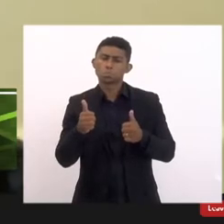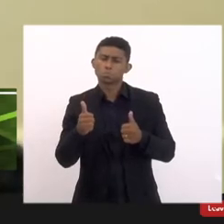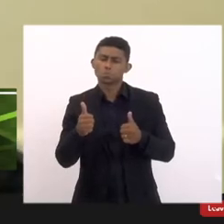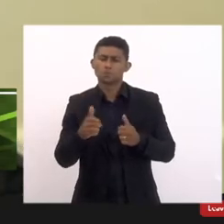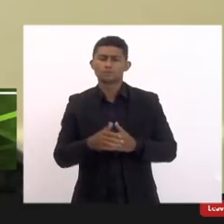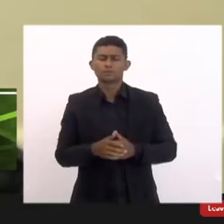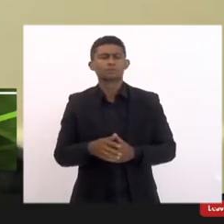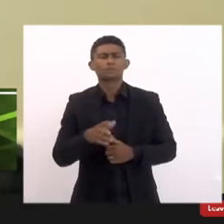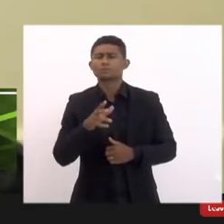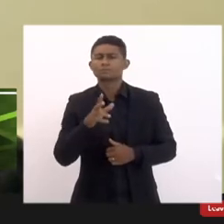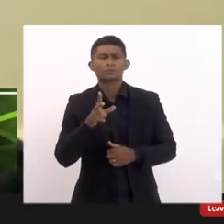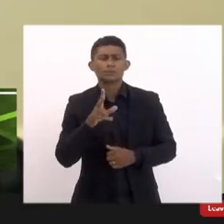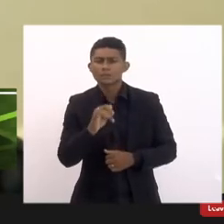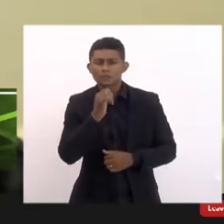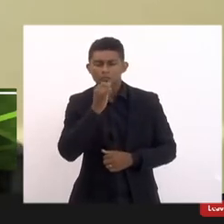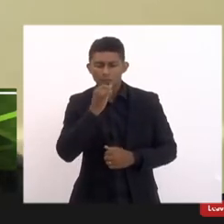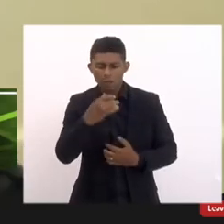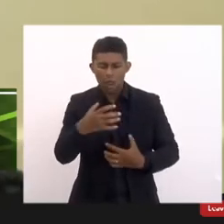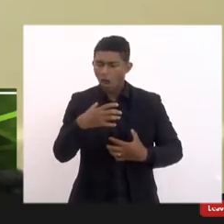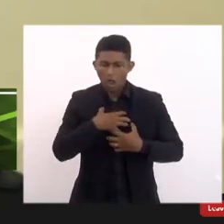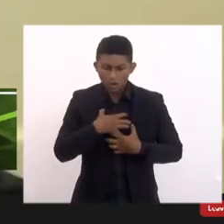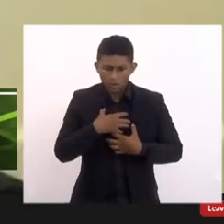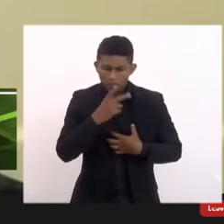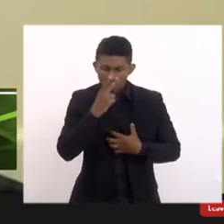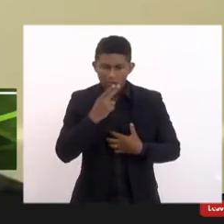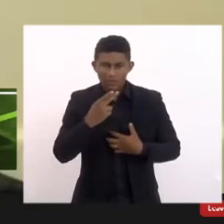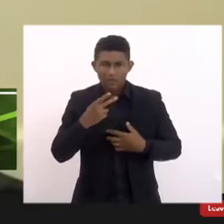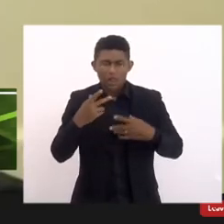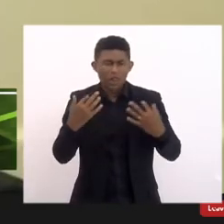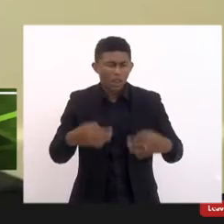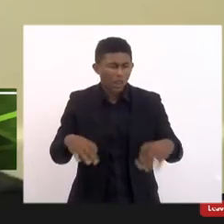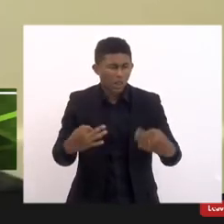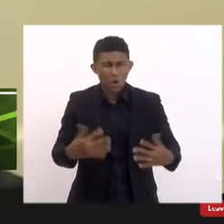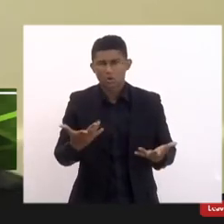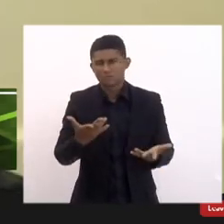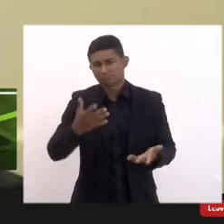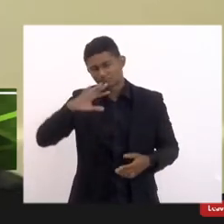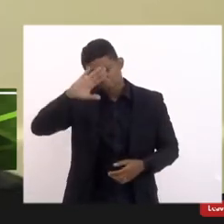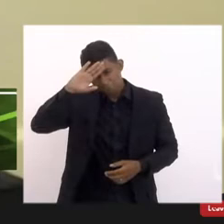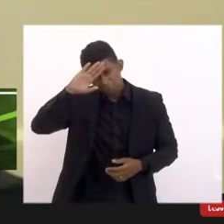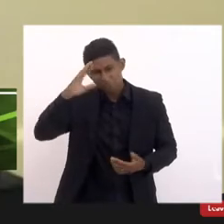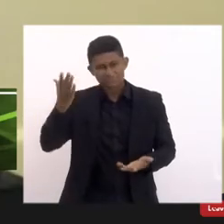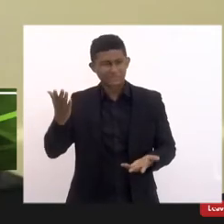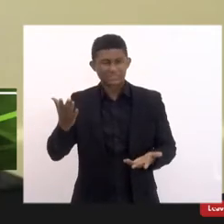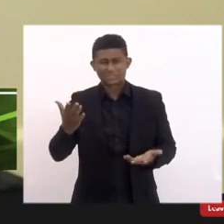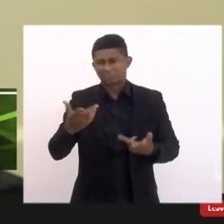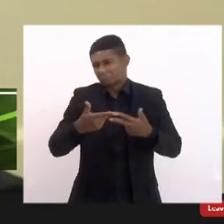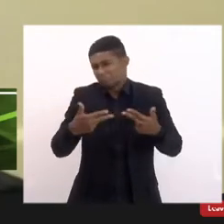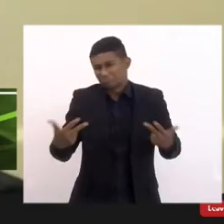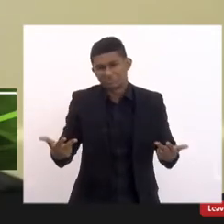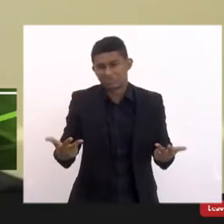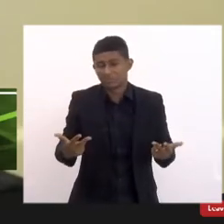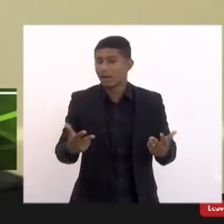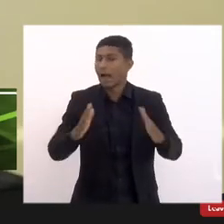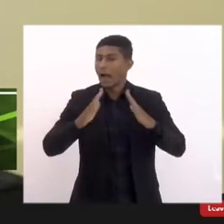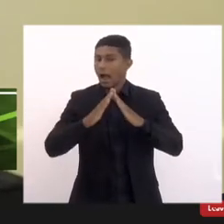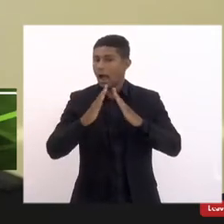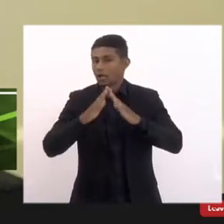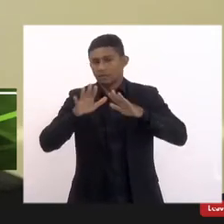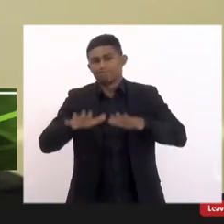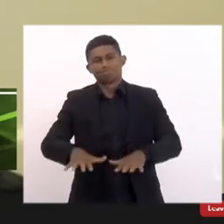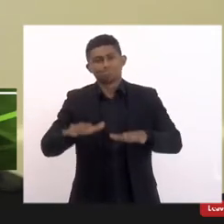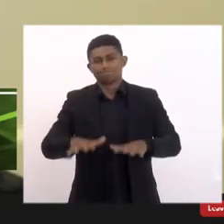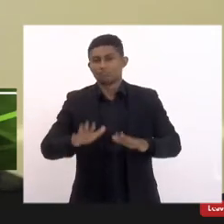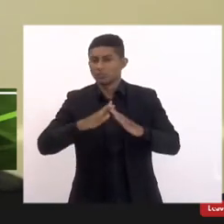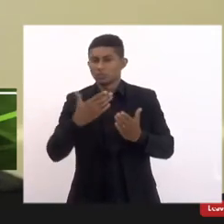tiver sintoma, o ideal é não ir para a escola. Na verdade, a orientação aos pais é essa. Mas se o aluno começa a ter um sintoma de